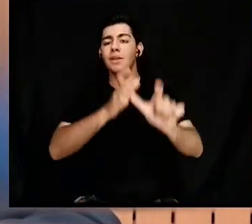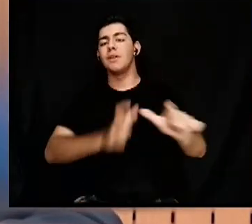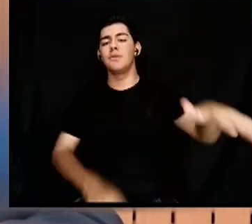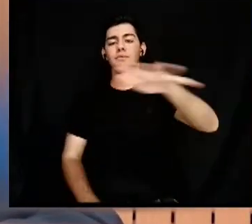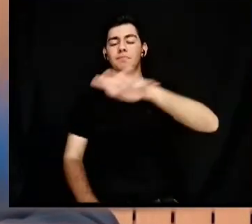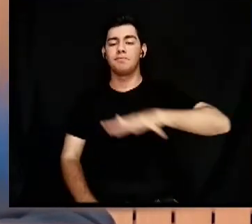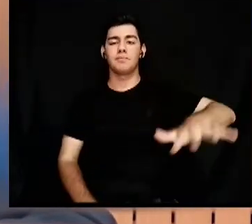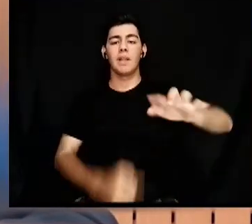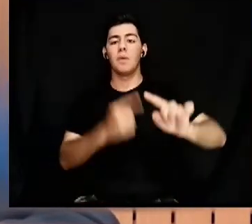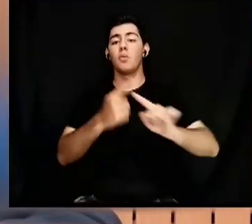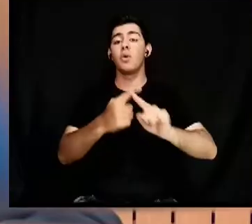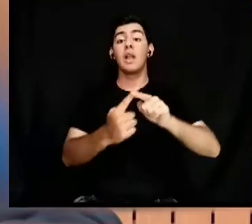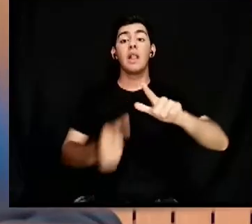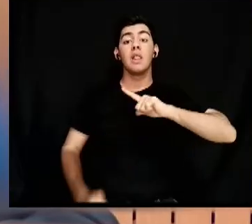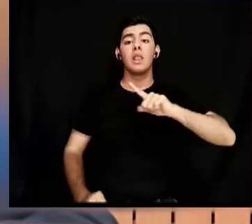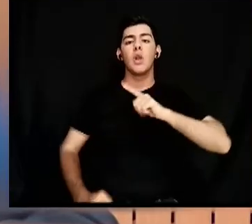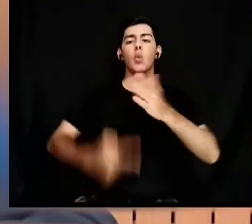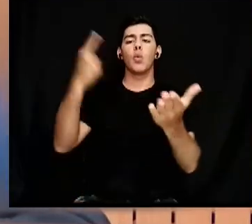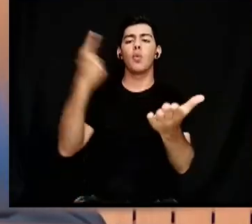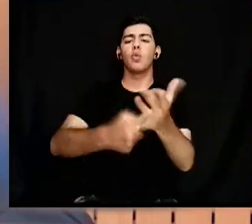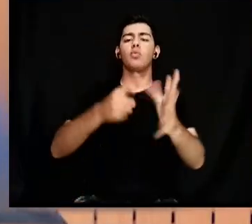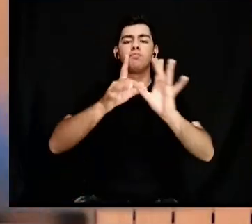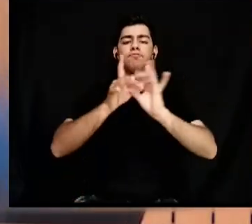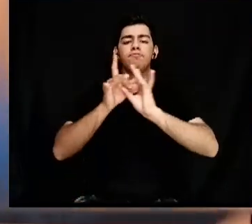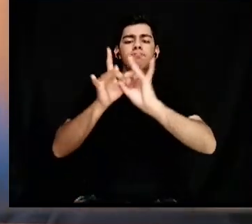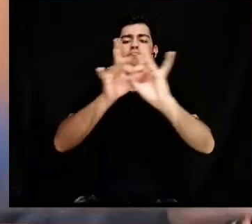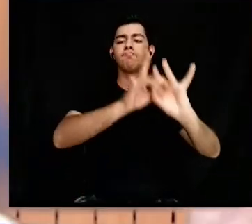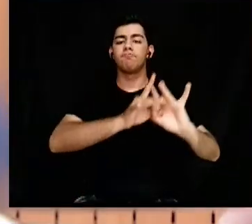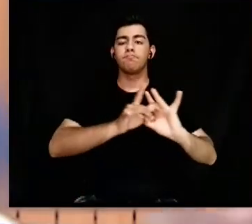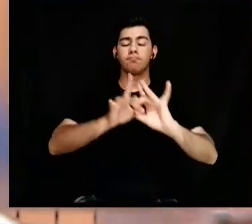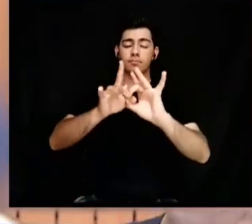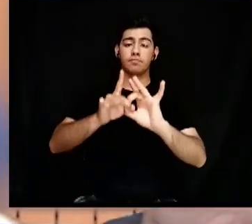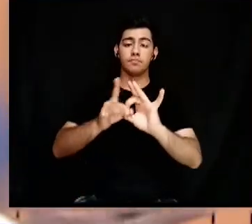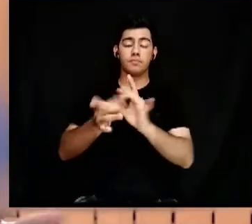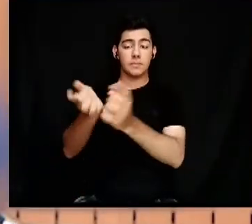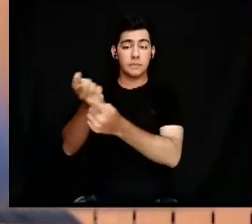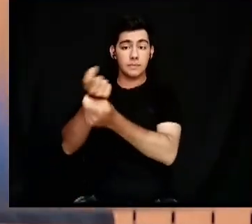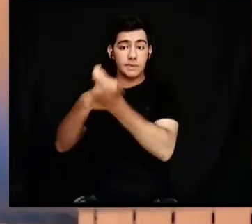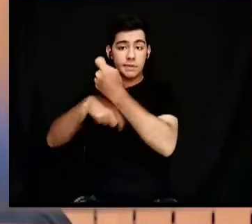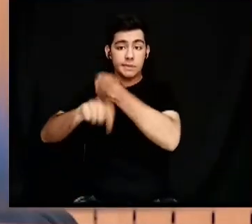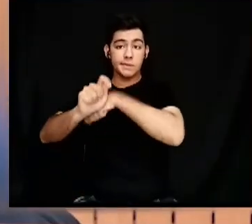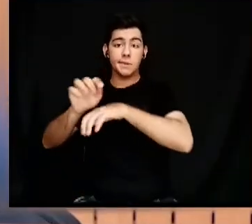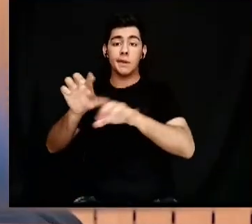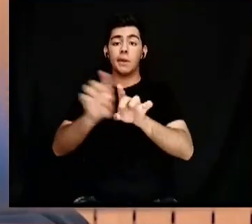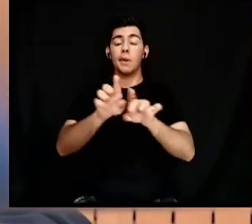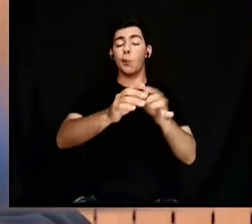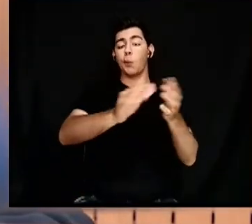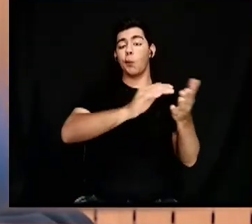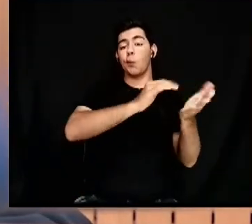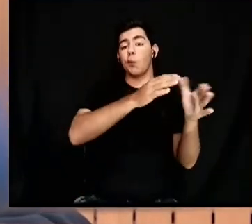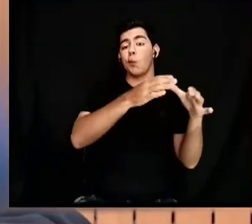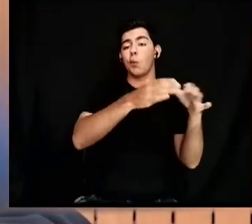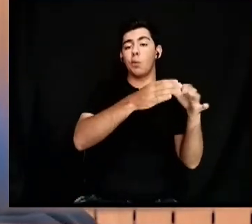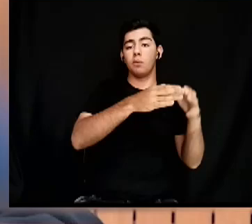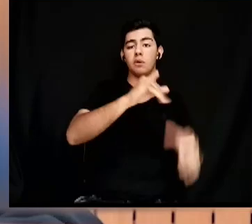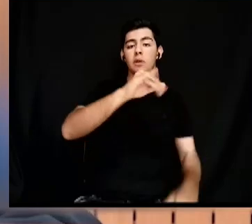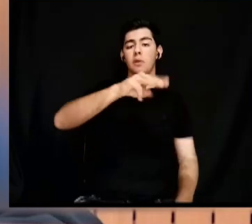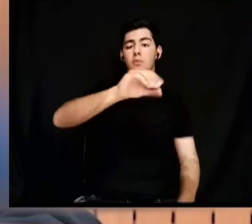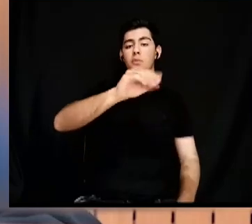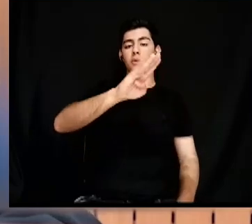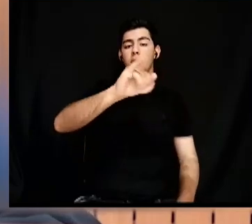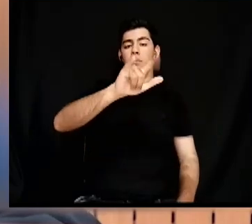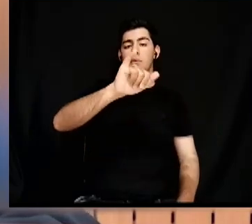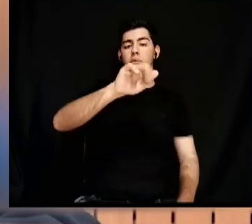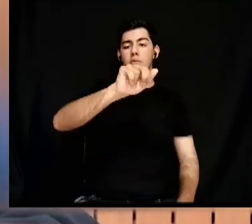muito profunda entre a administração e o setor imobiliário dessa cidade. A gente vê, por